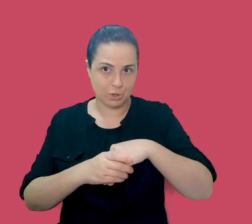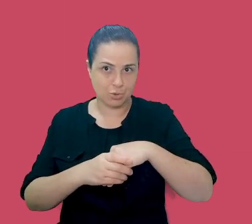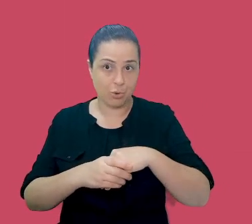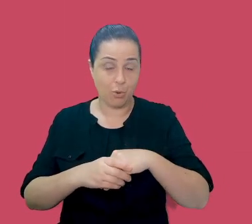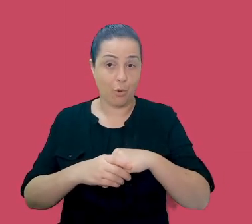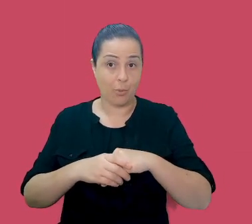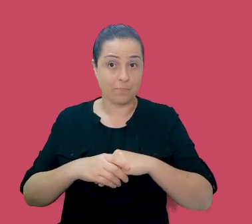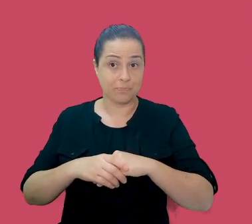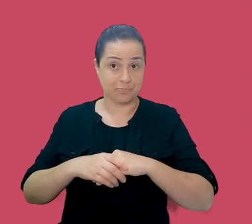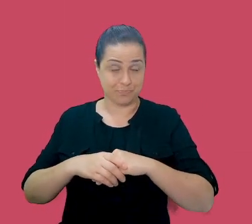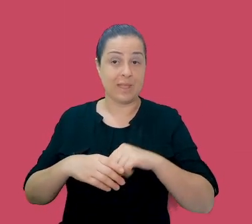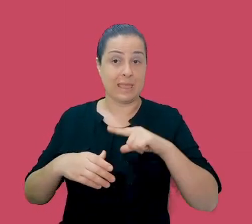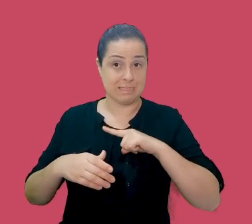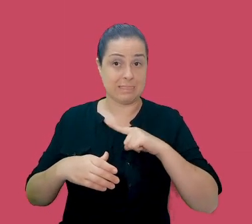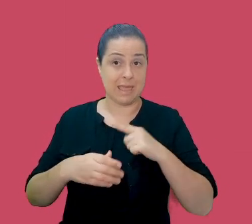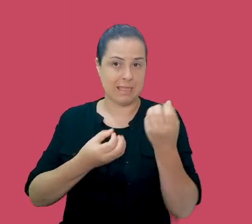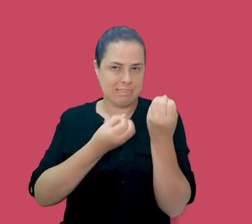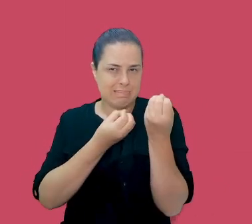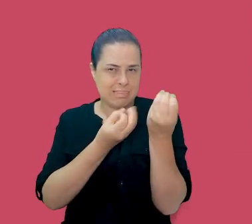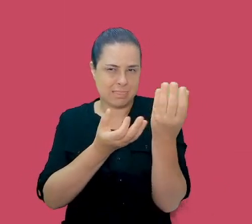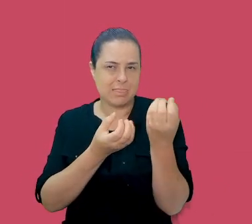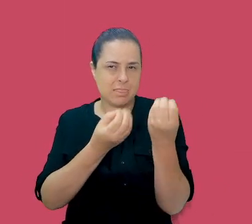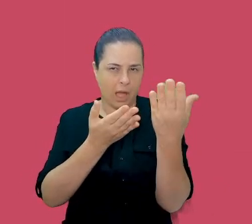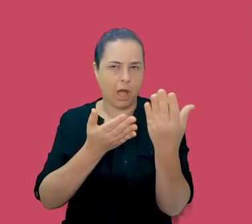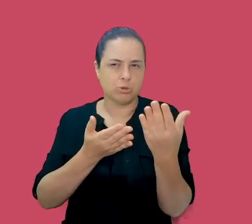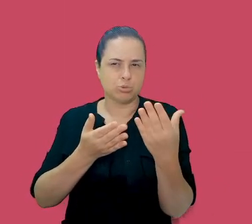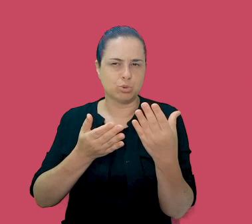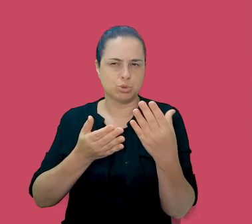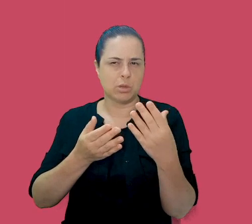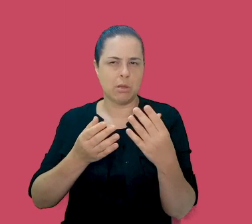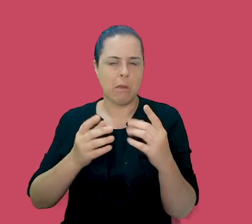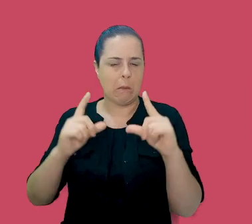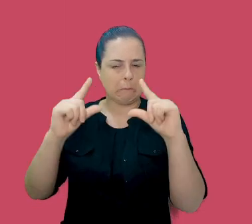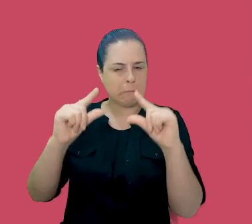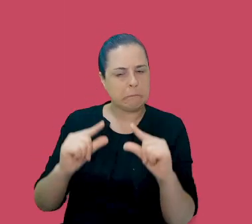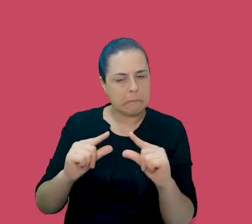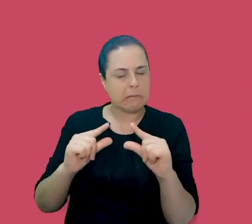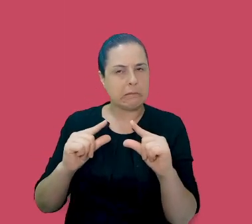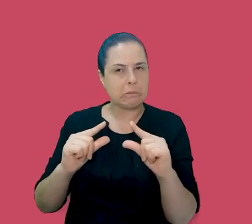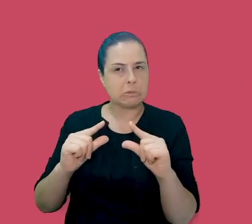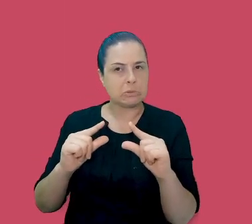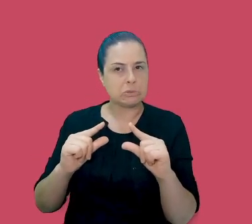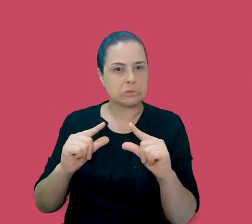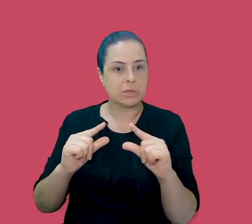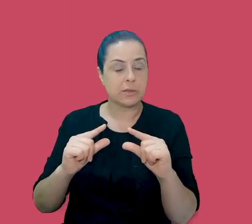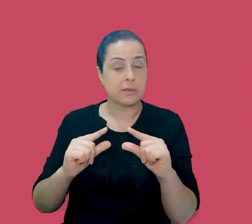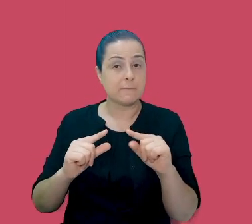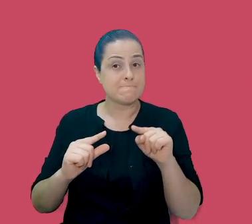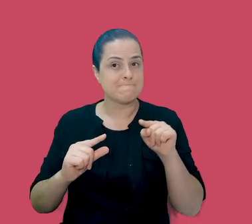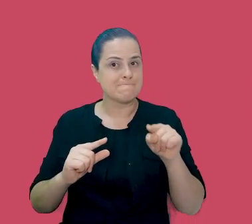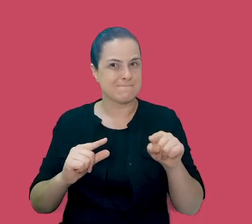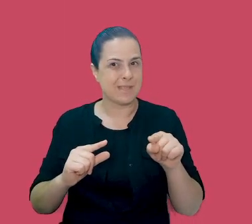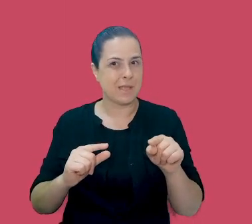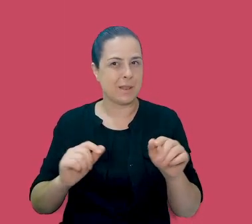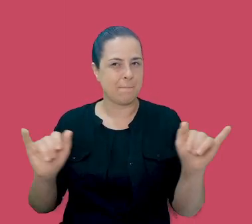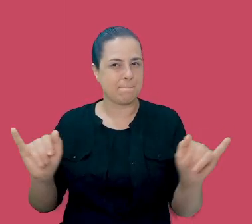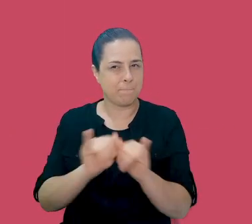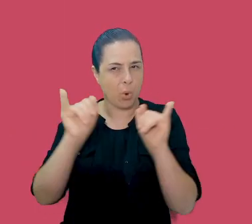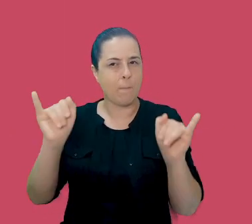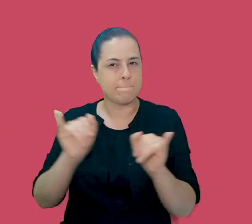disponível de dados tiver aquele texto, aquele tópico, maior a chance dele escrever besteira, porque ele tem um sistema